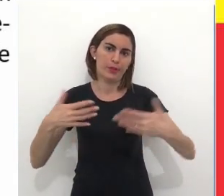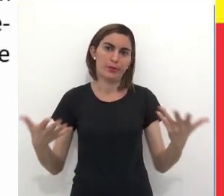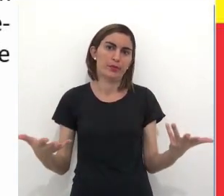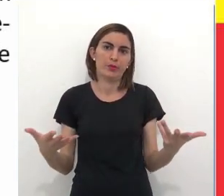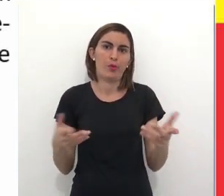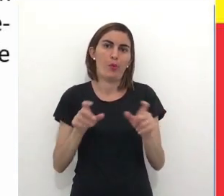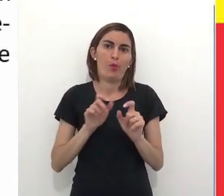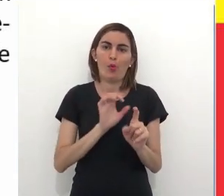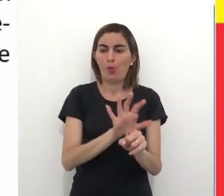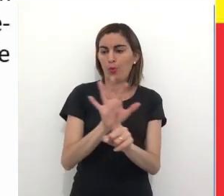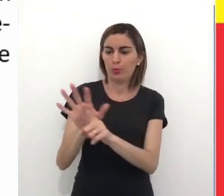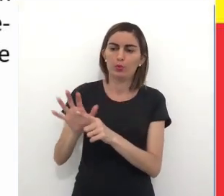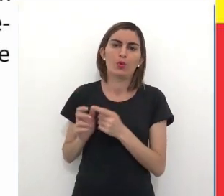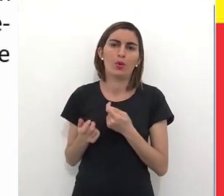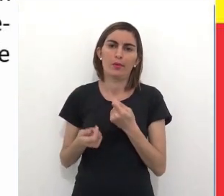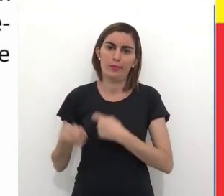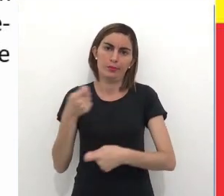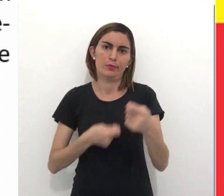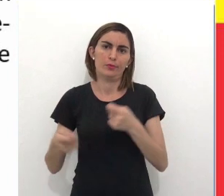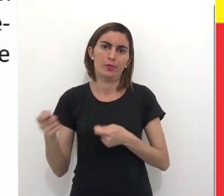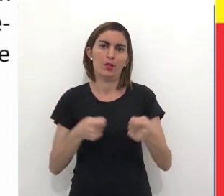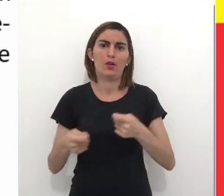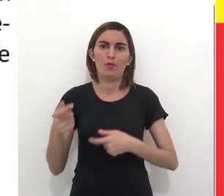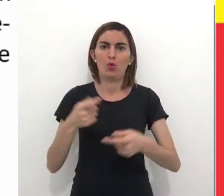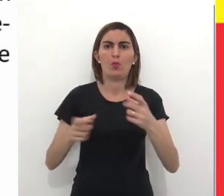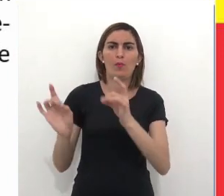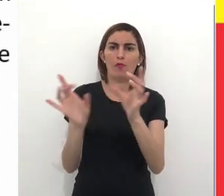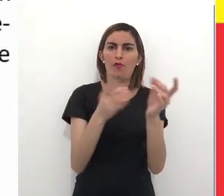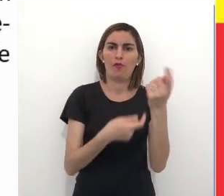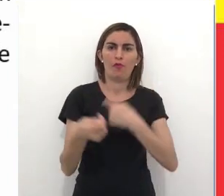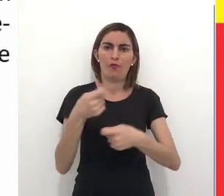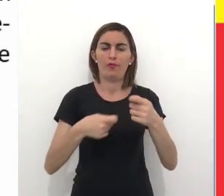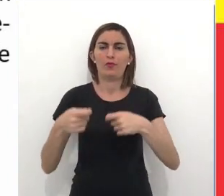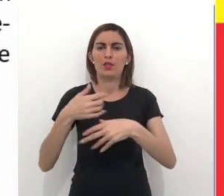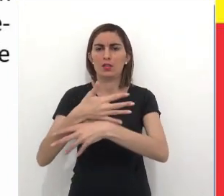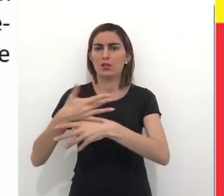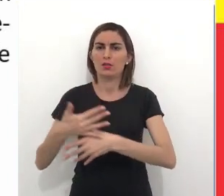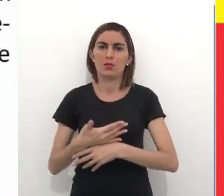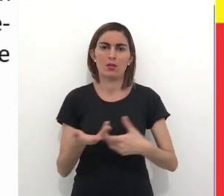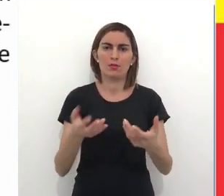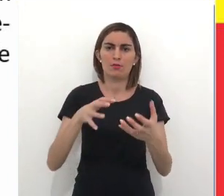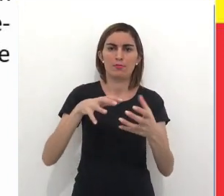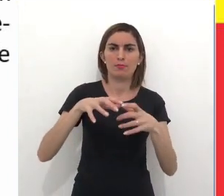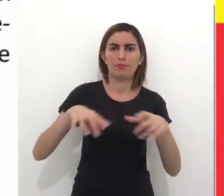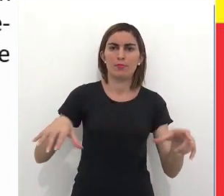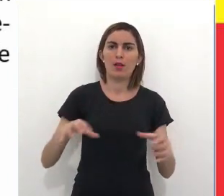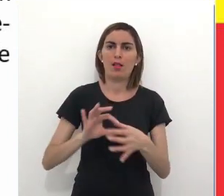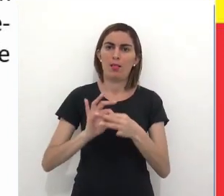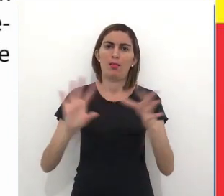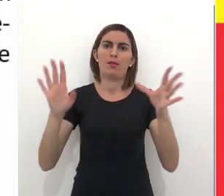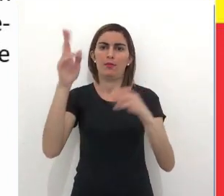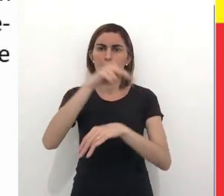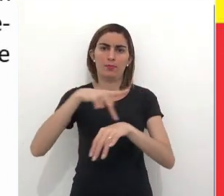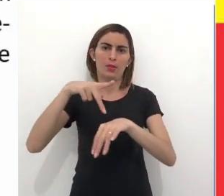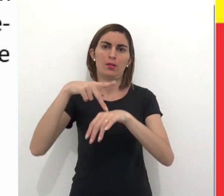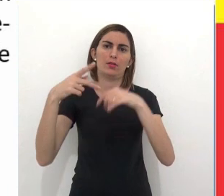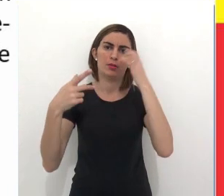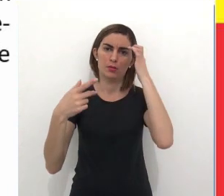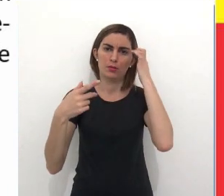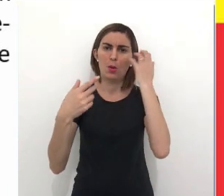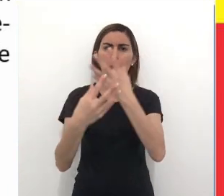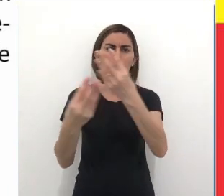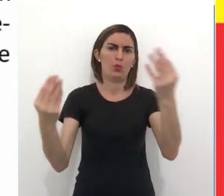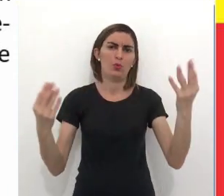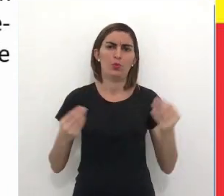né? Que controlavam o comércio da cidade e da província. E desde a independência do país,